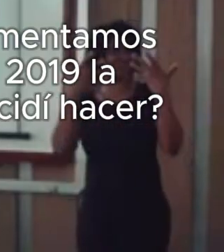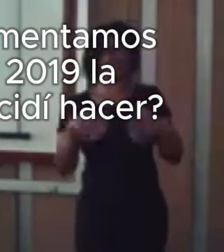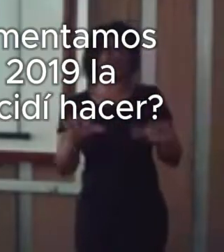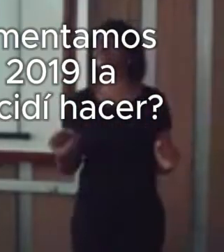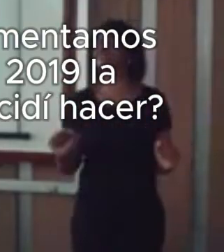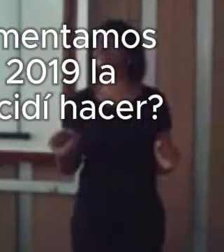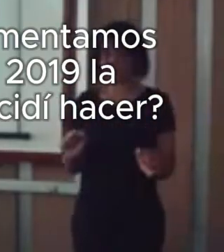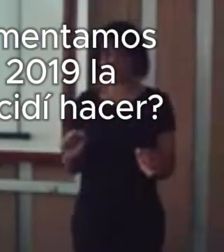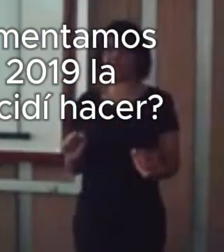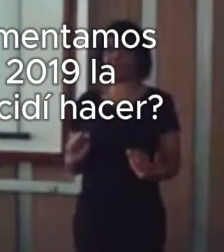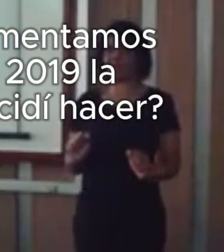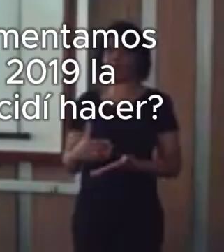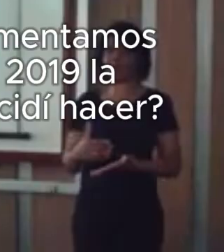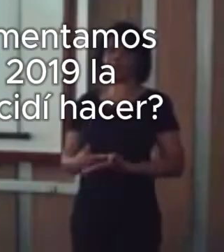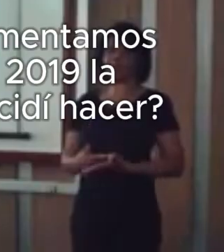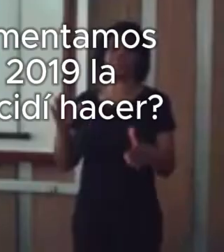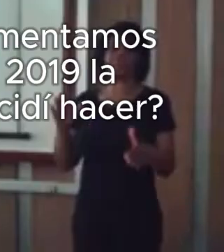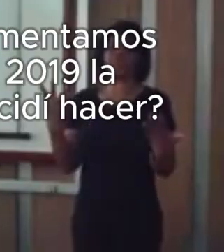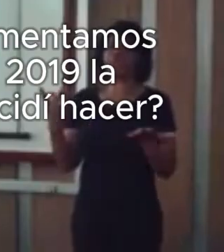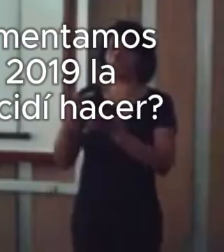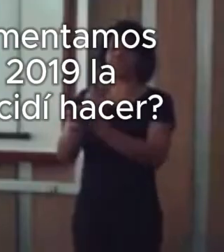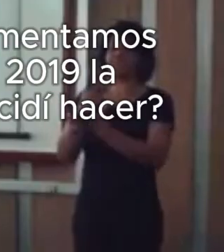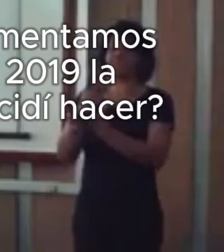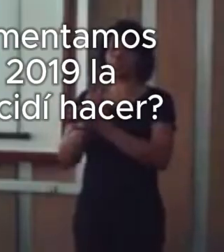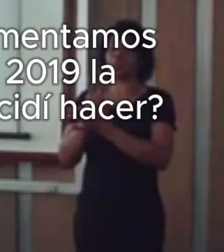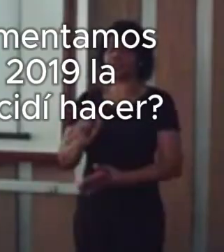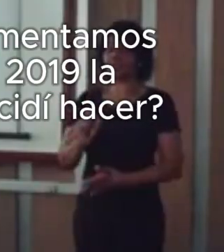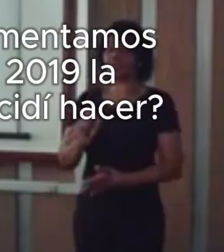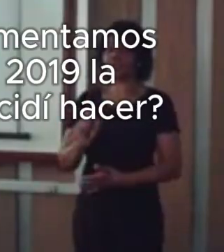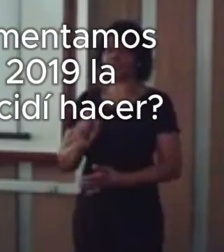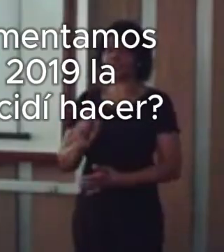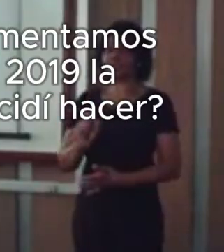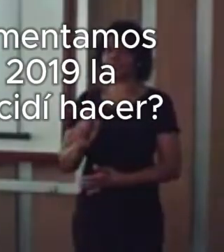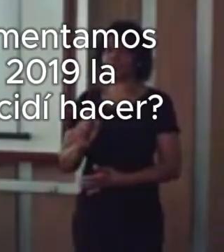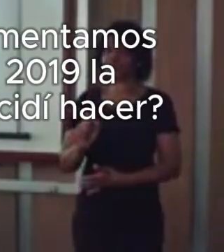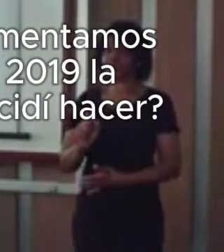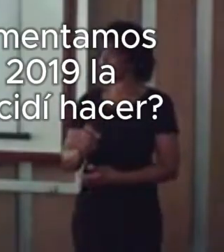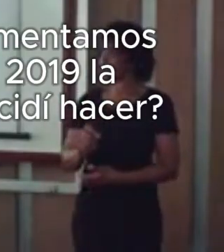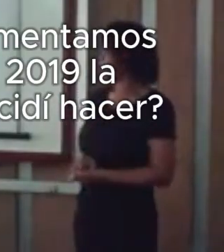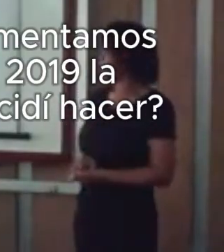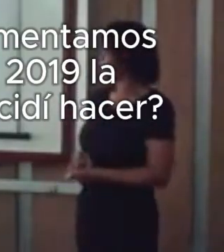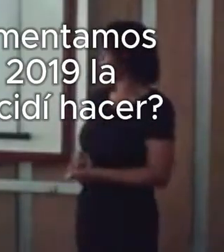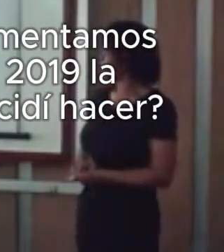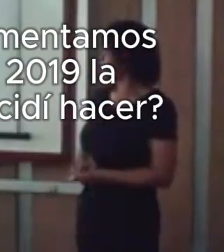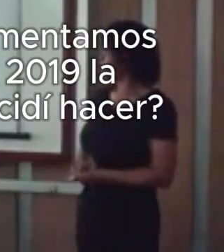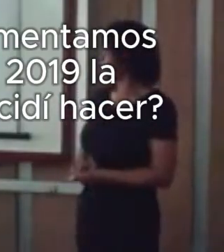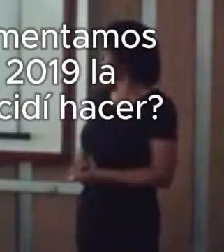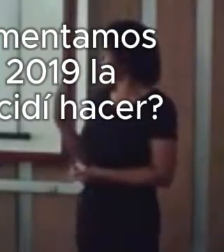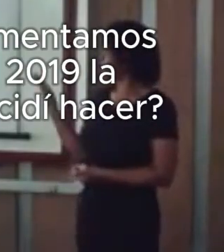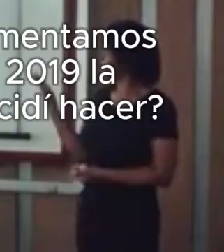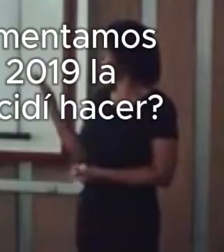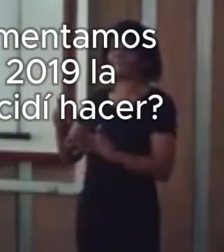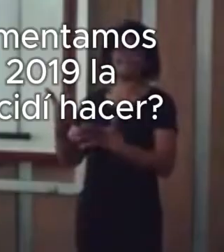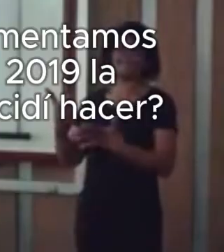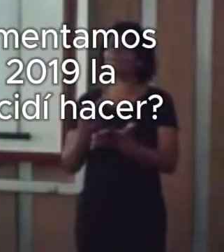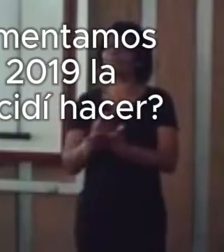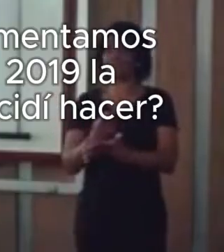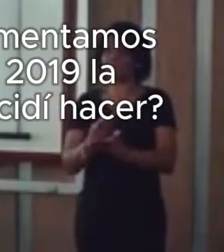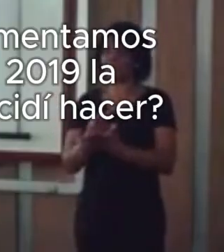não aceitaram. E aí o que aconteceu foi que... Deixa eu botar aqui para ver. Aí, o que aconteceu foi